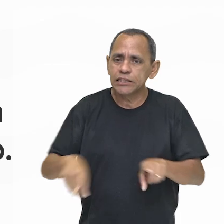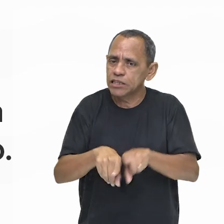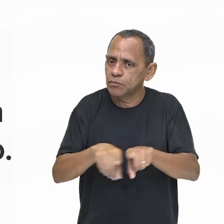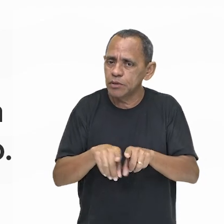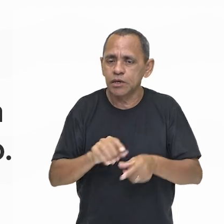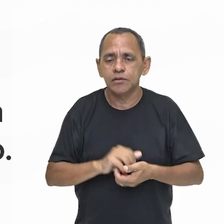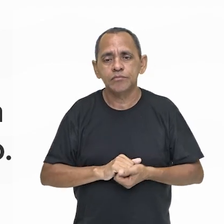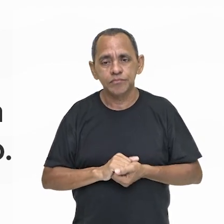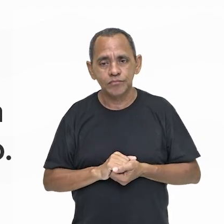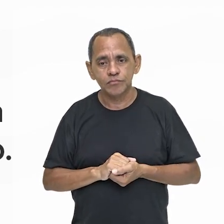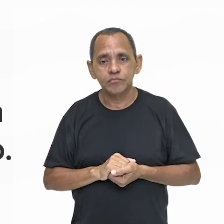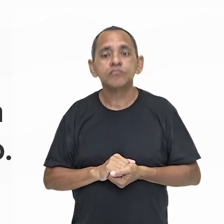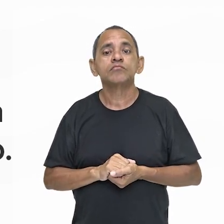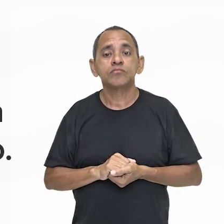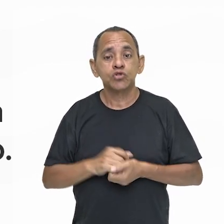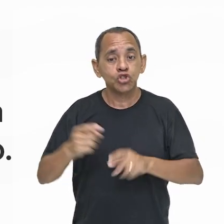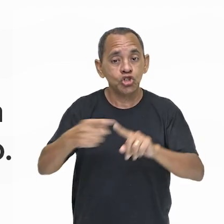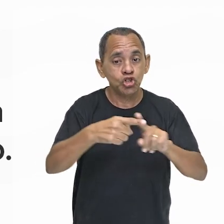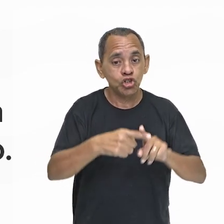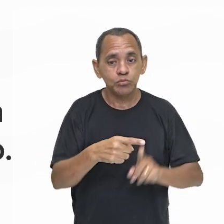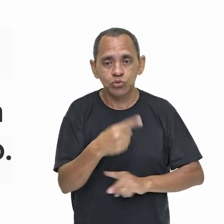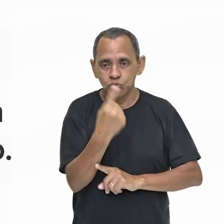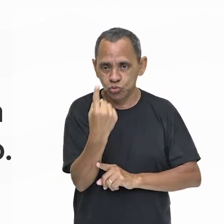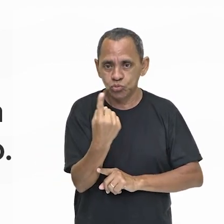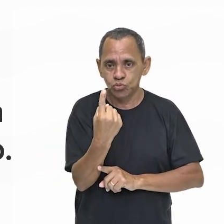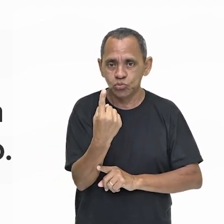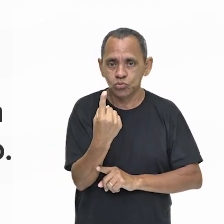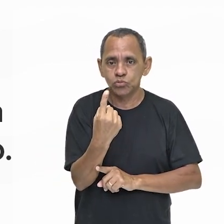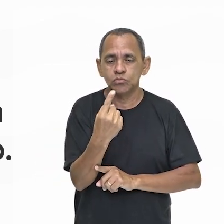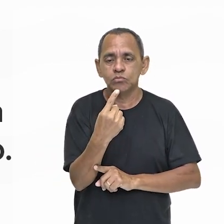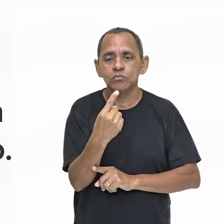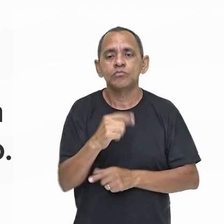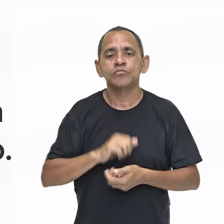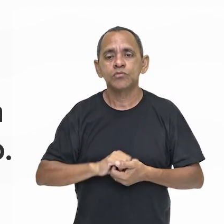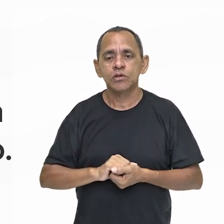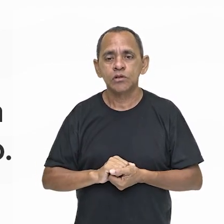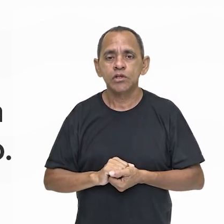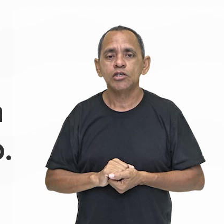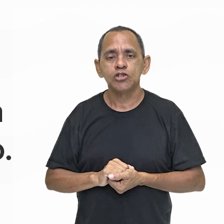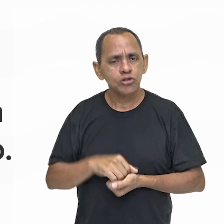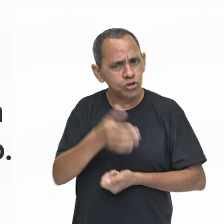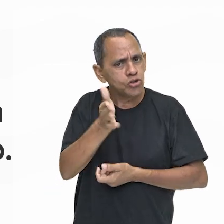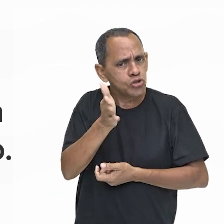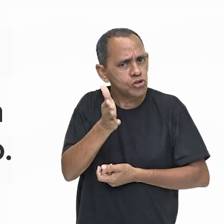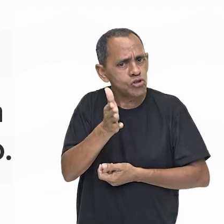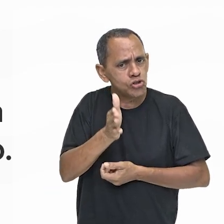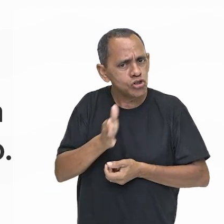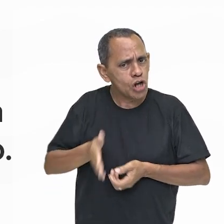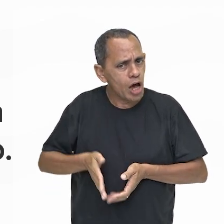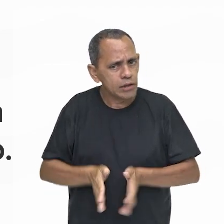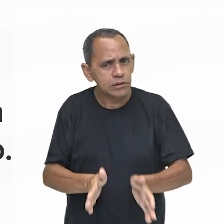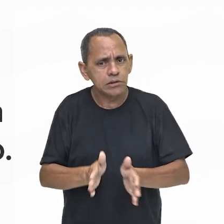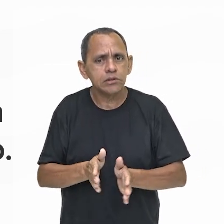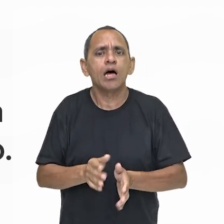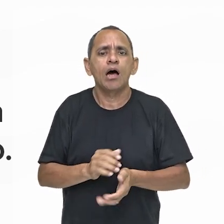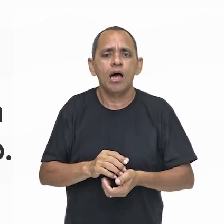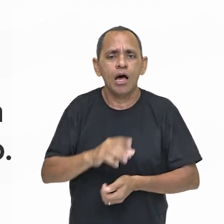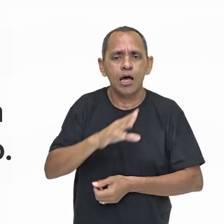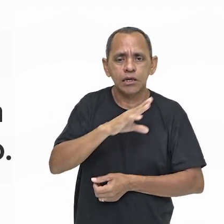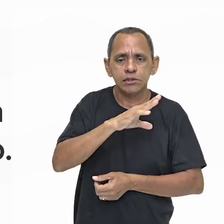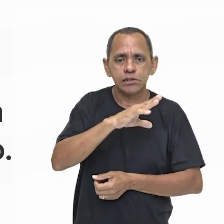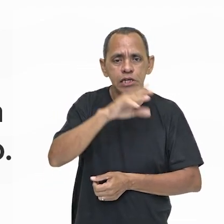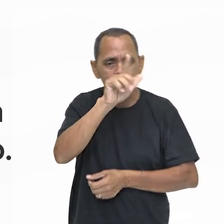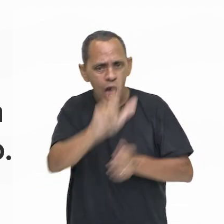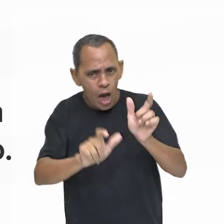o diabetes do tipo 1. Outras vezes é por conta da falta de atividade